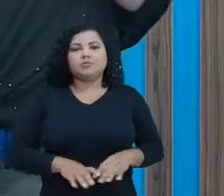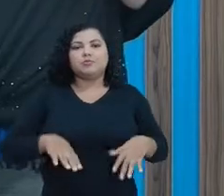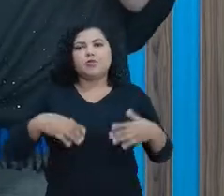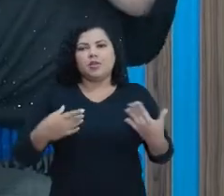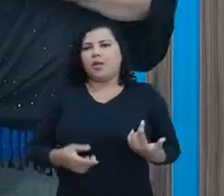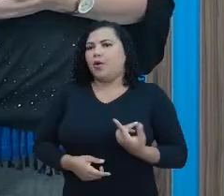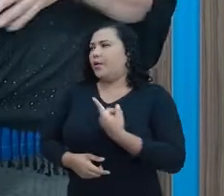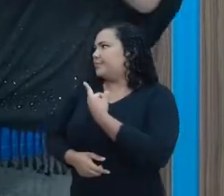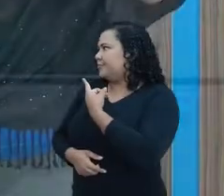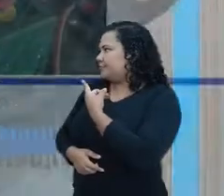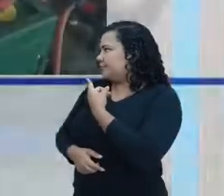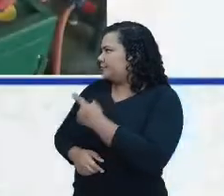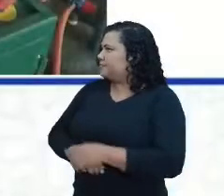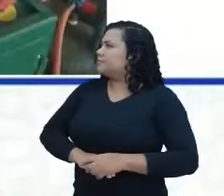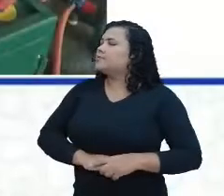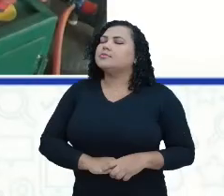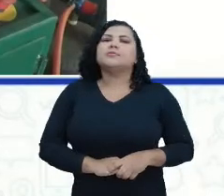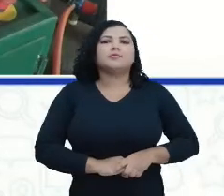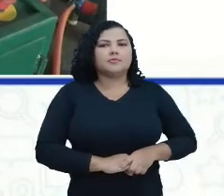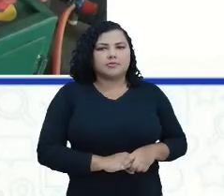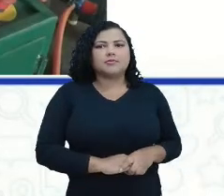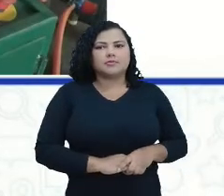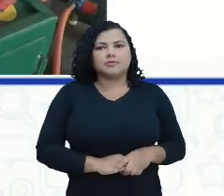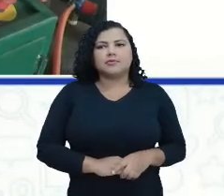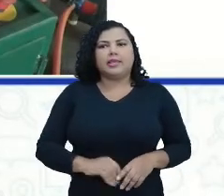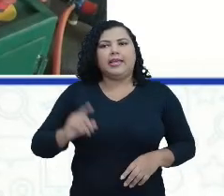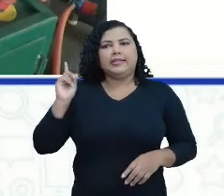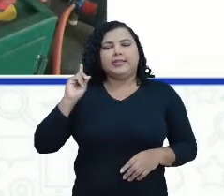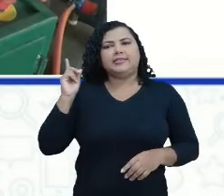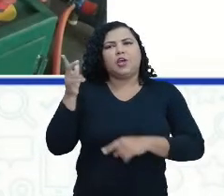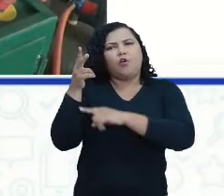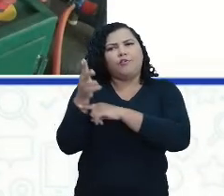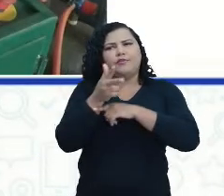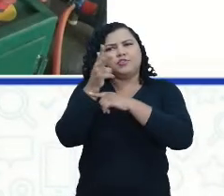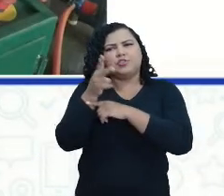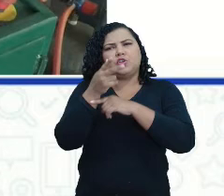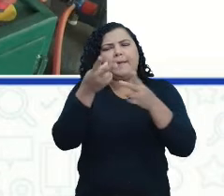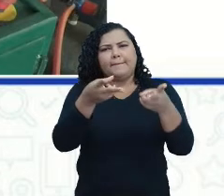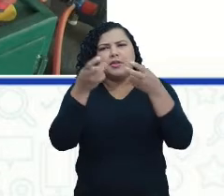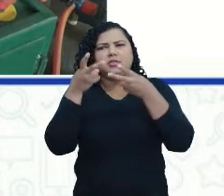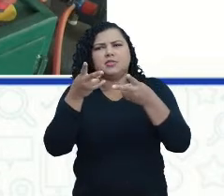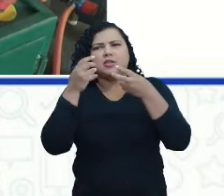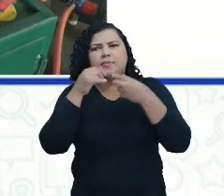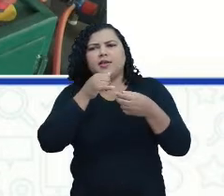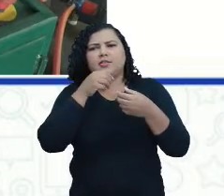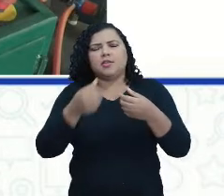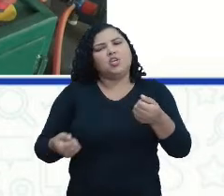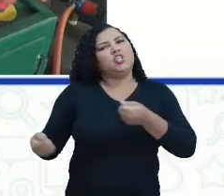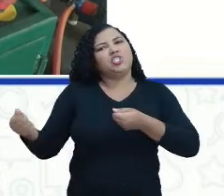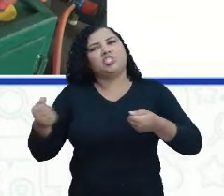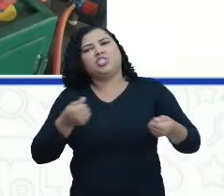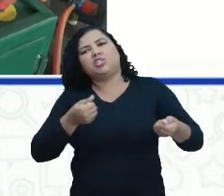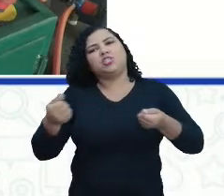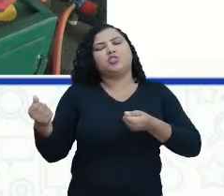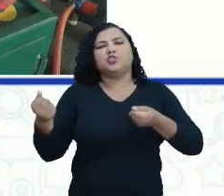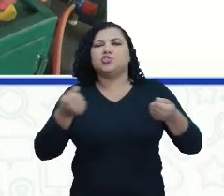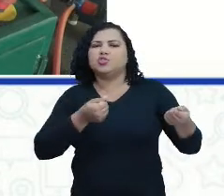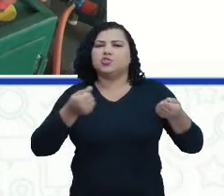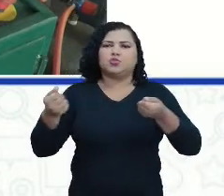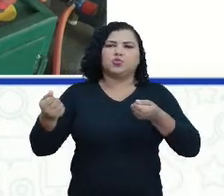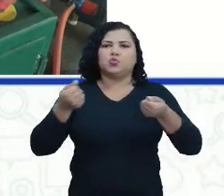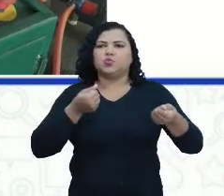estão vendo aí na imagem, né? Esse pequeno vídeo aí, onde vocês estão vendo um barulho